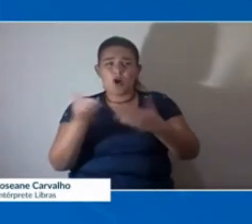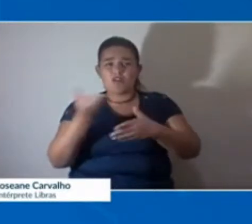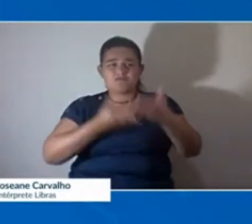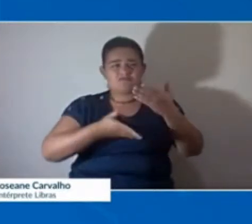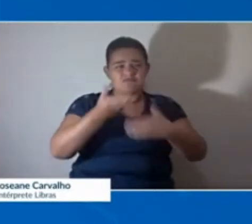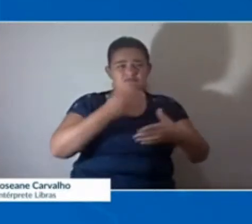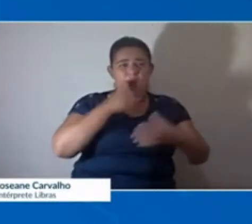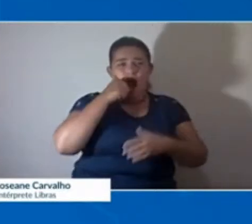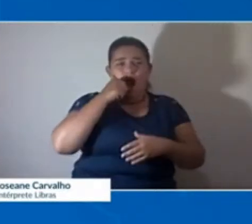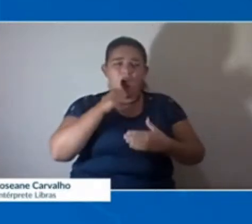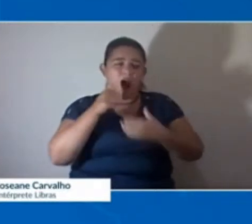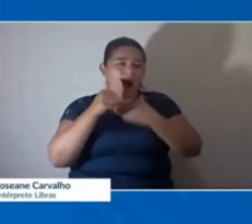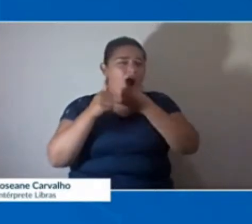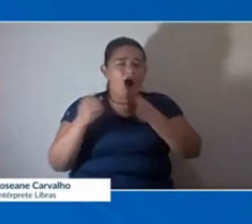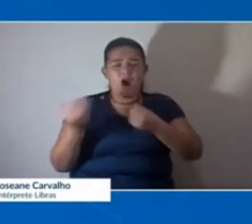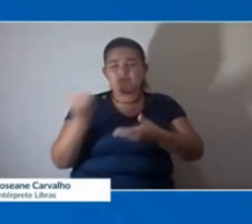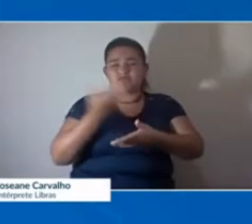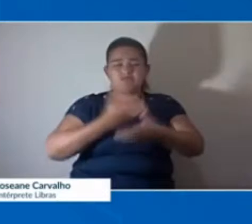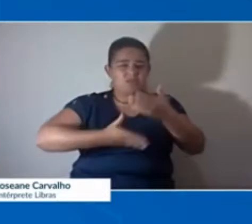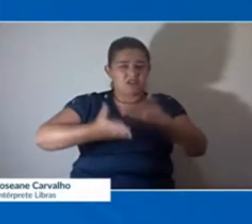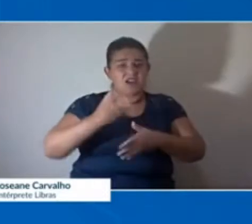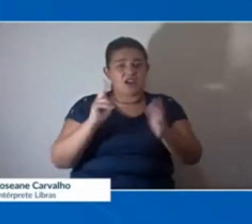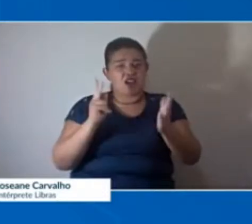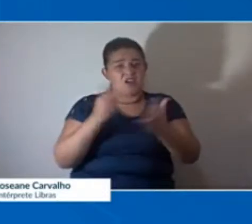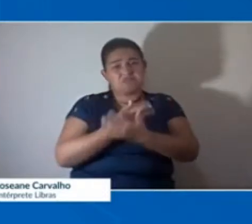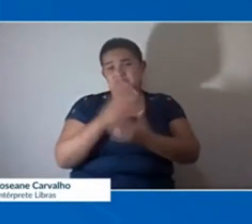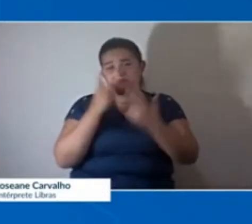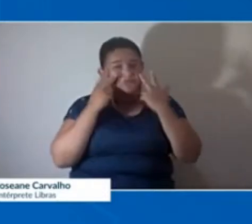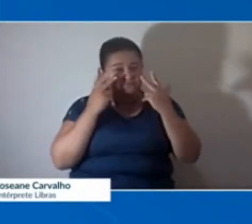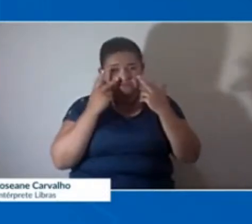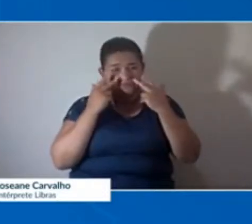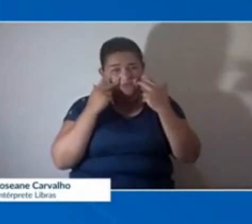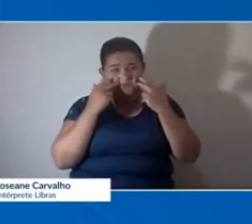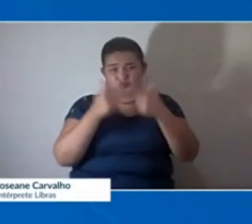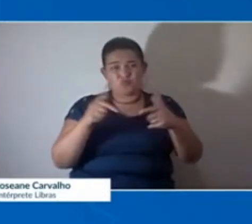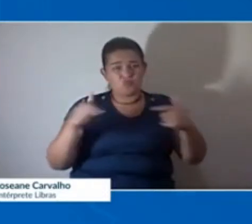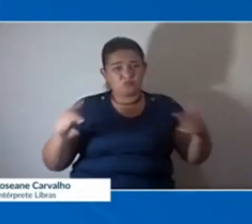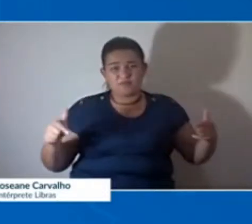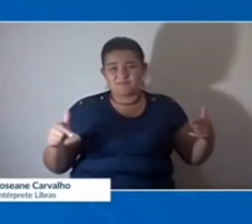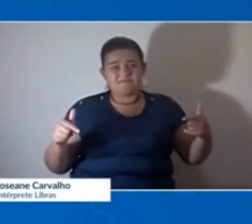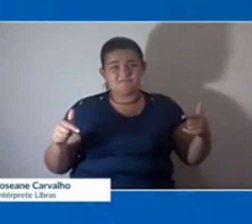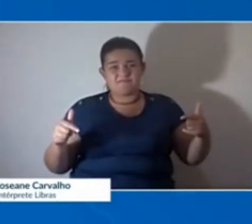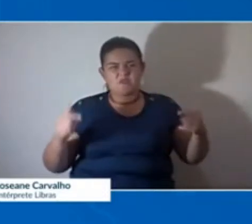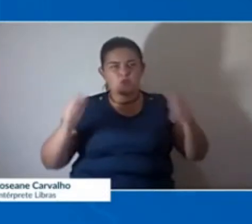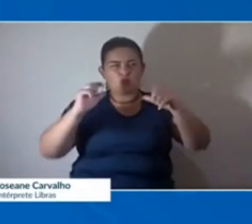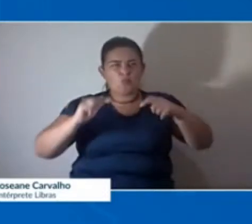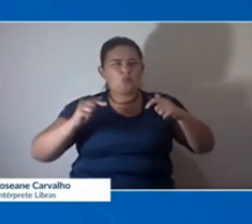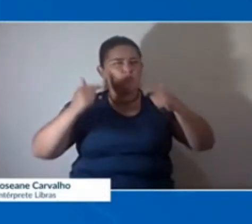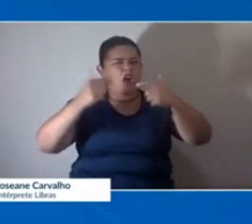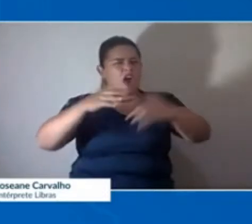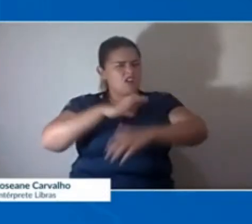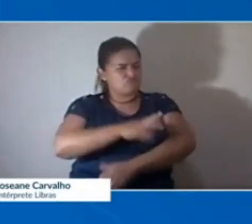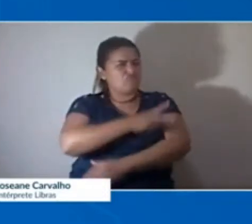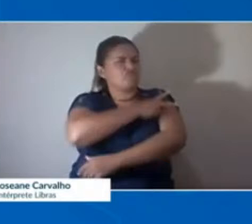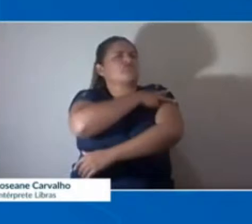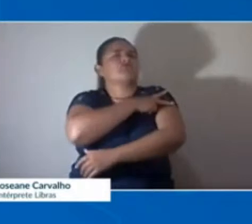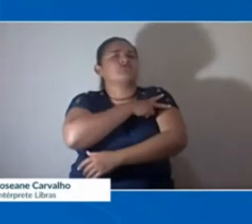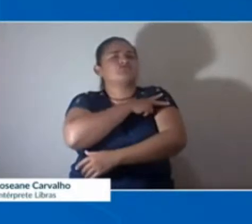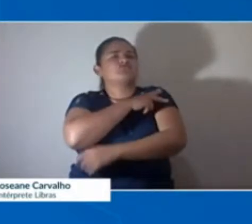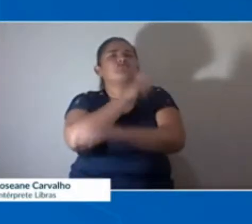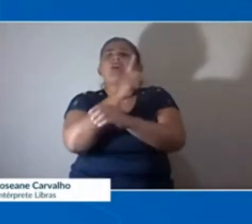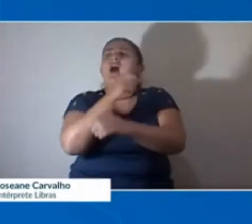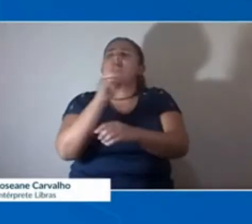isso ocorra, há uma desproporção na voz do comando, sabe? Então, é muito comum que,